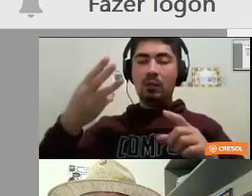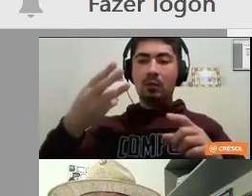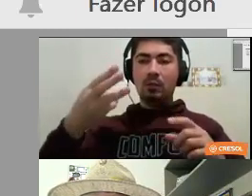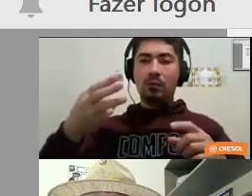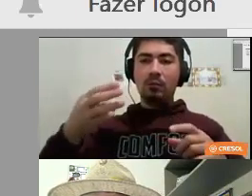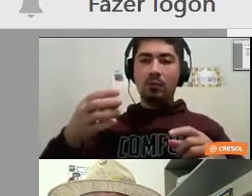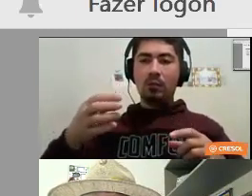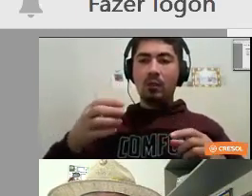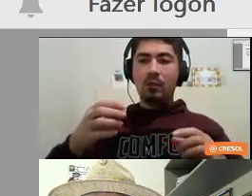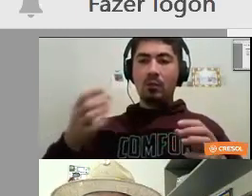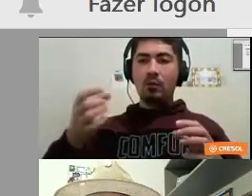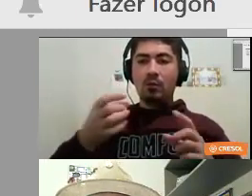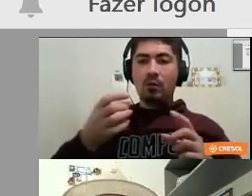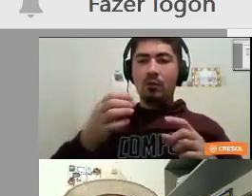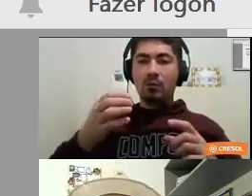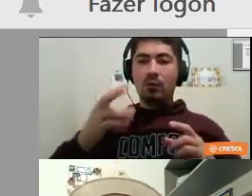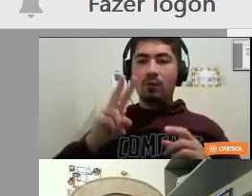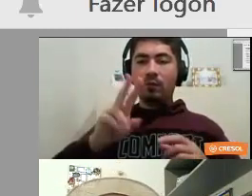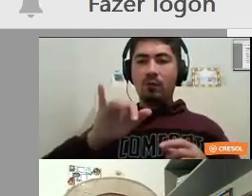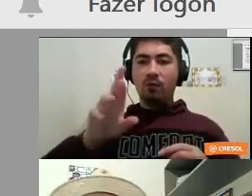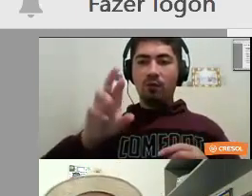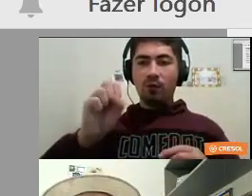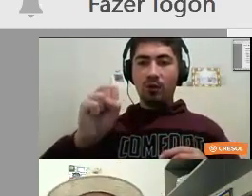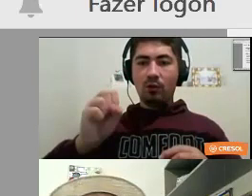selvagem. Tá bom, companheiros? Então,